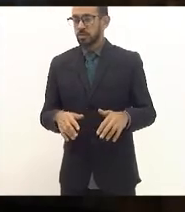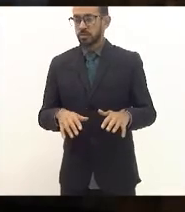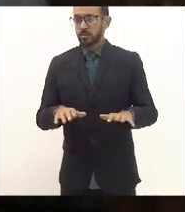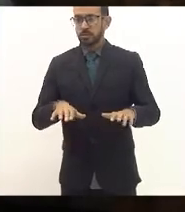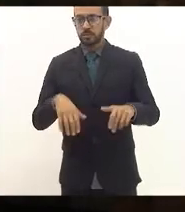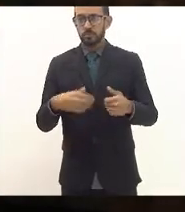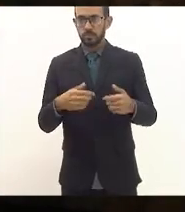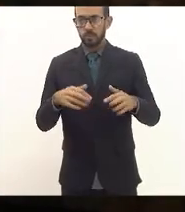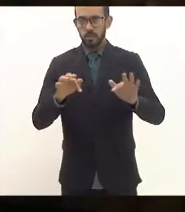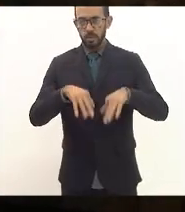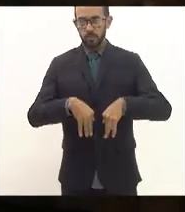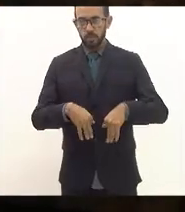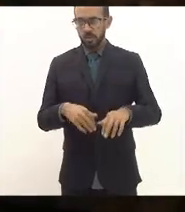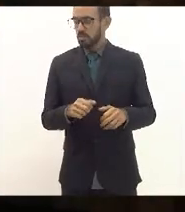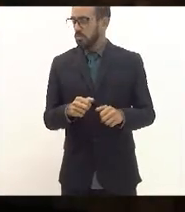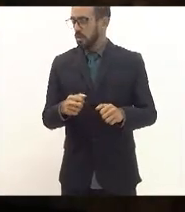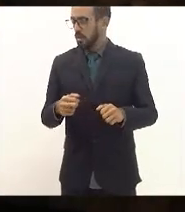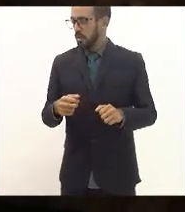para encerrar,